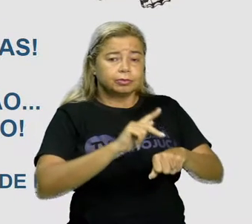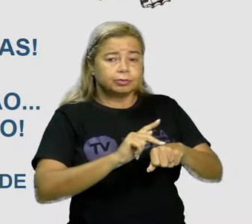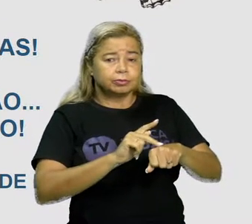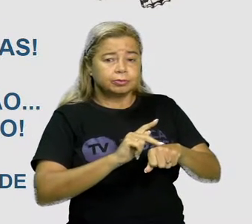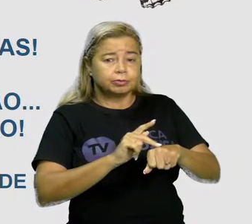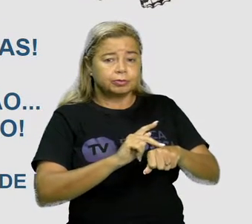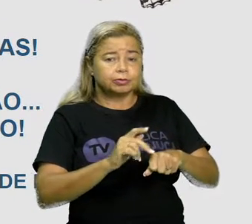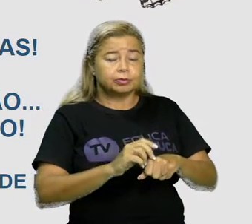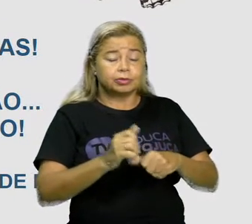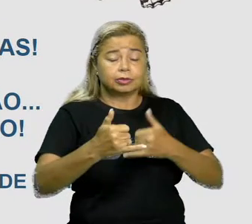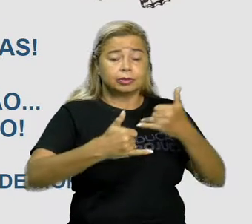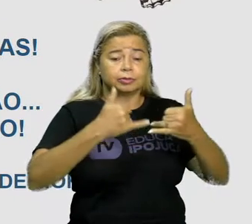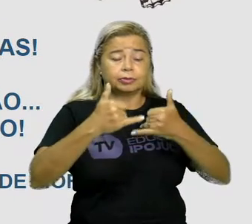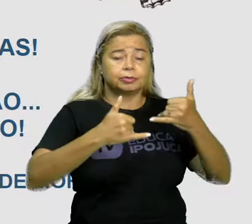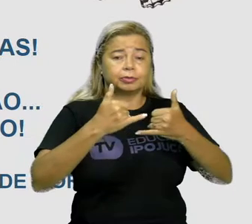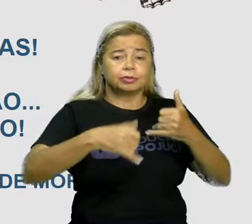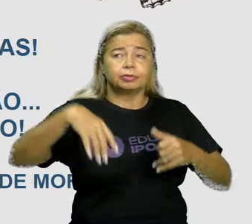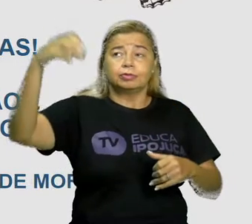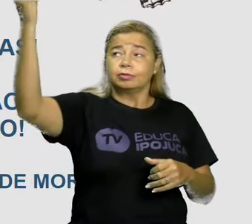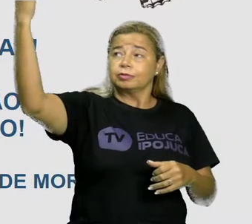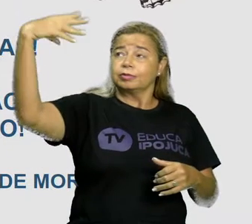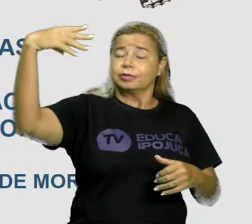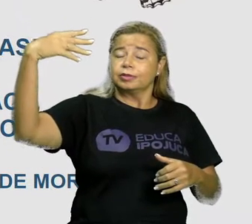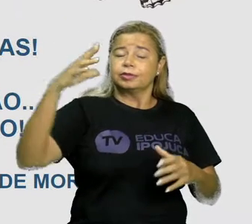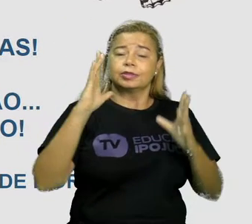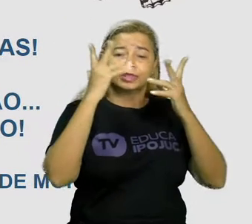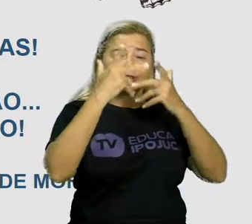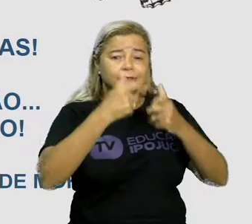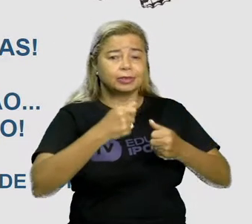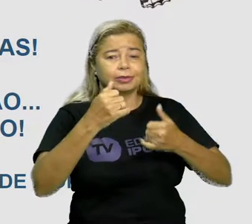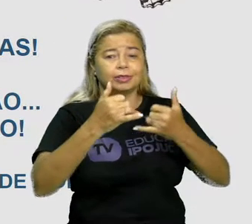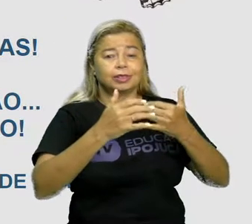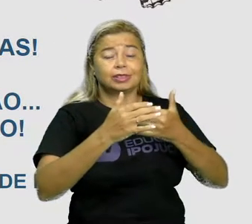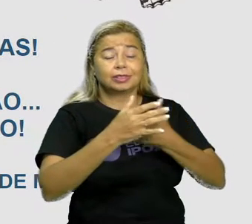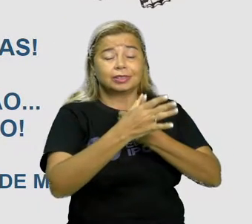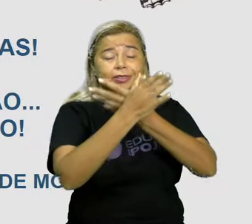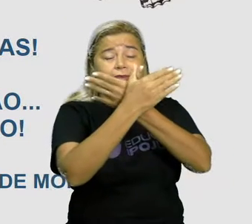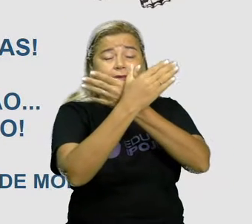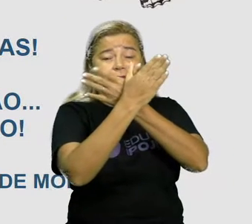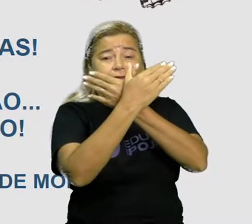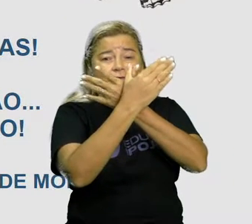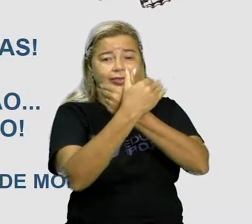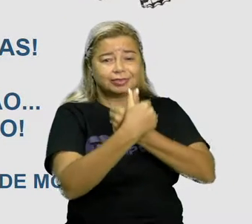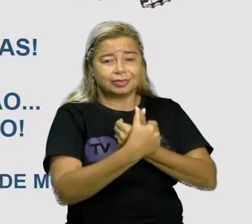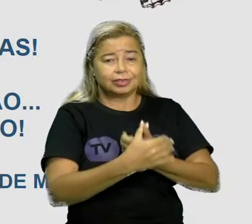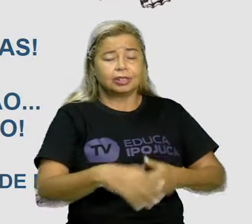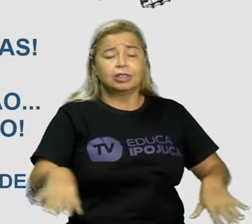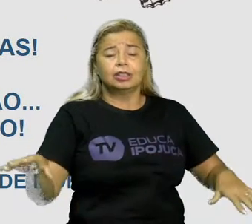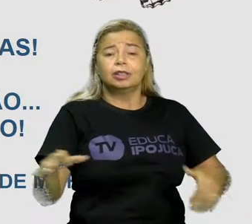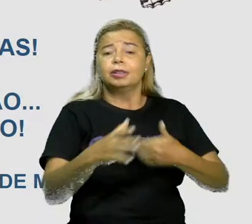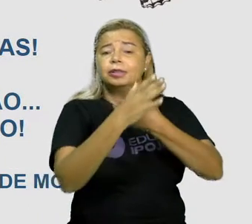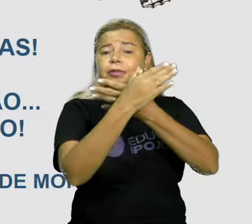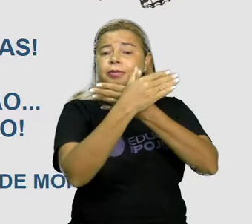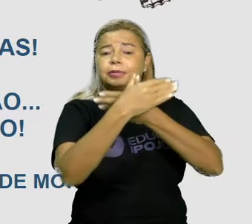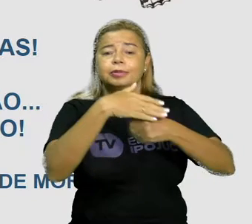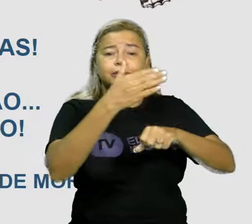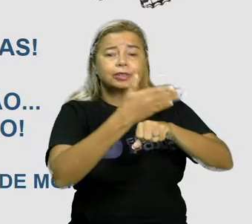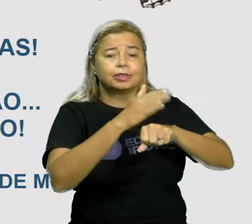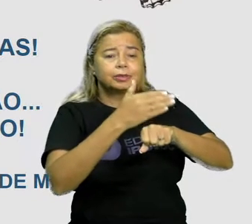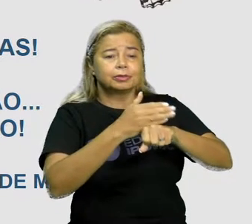pretas, brincam na luz as belas borboletas. Borboletas brancas são alegres e